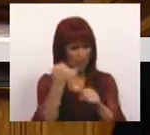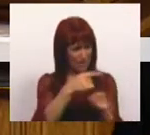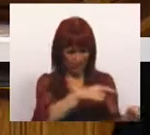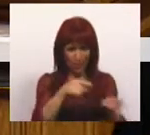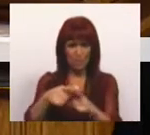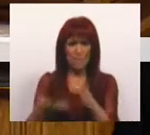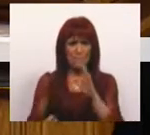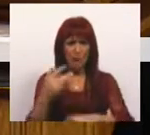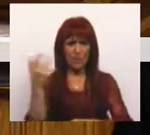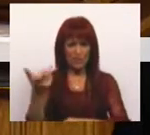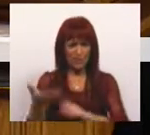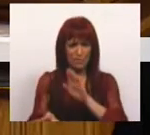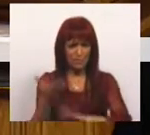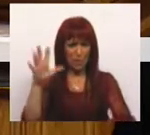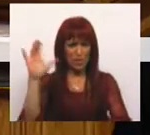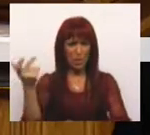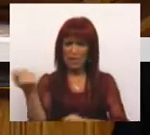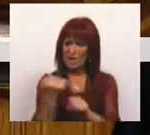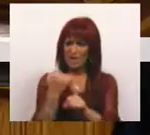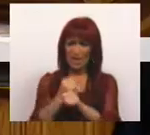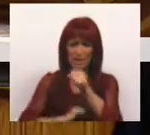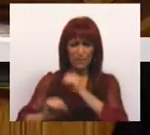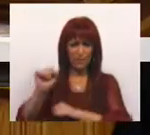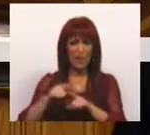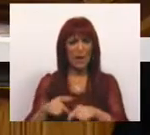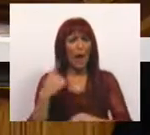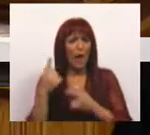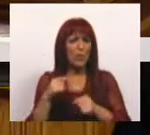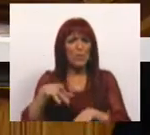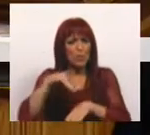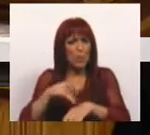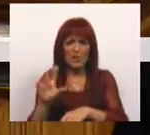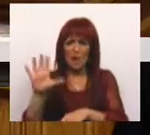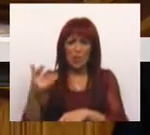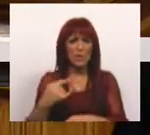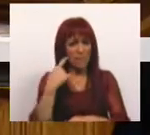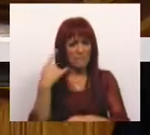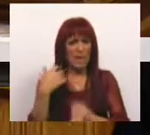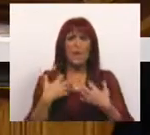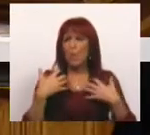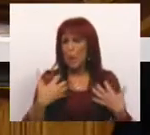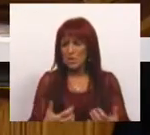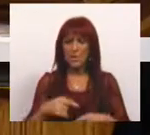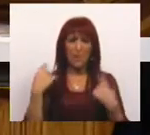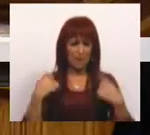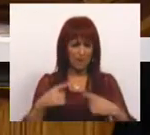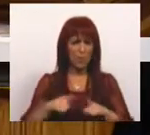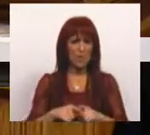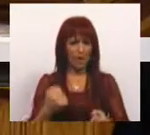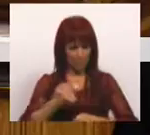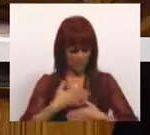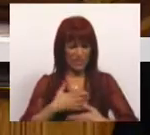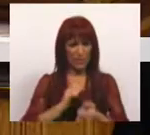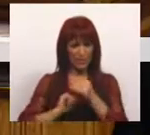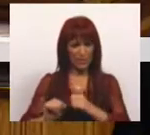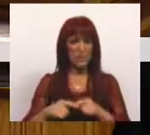trabalhadores são mais vulneráveis face ao exercício da atividade a determinadas doenças, reconhecendo o desgaste que comporta a